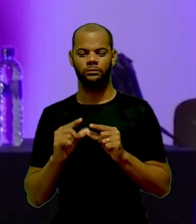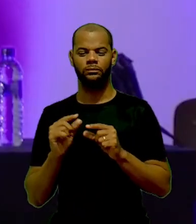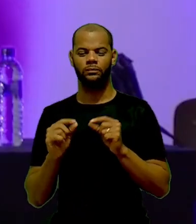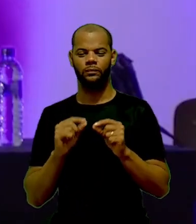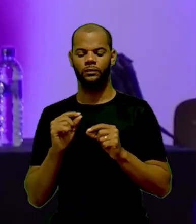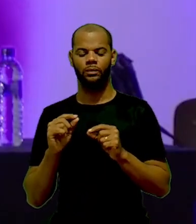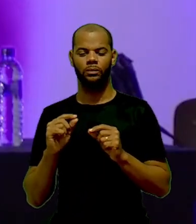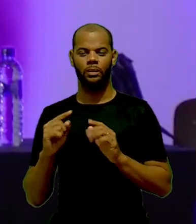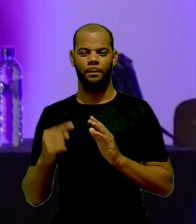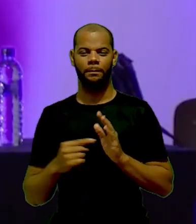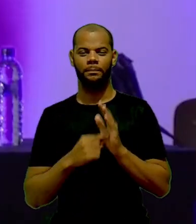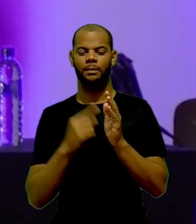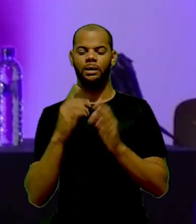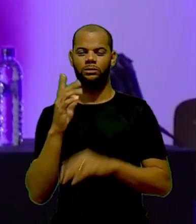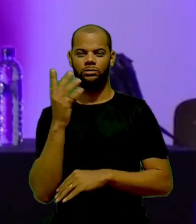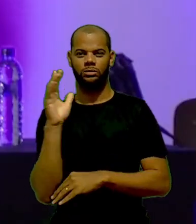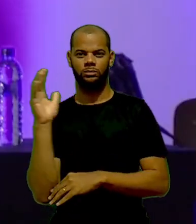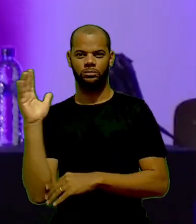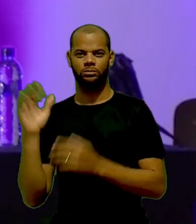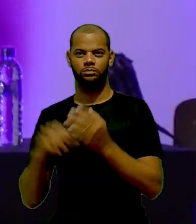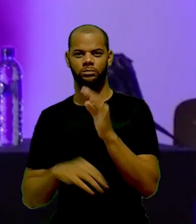nosso impacto ambiental.